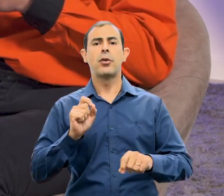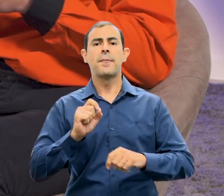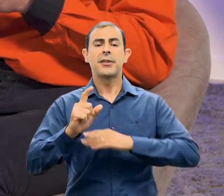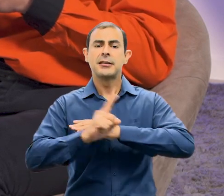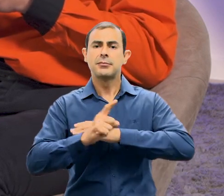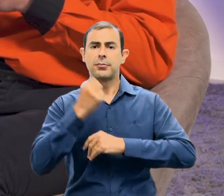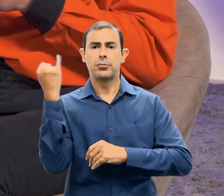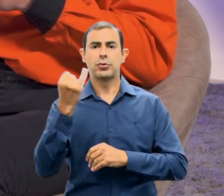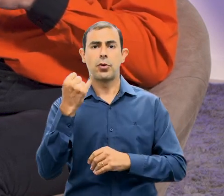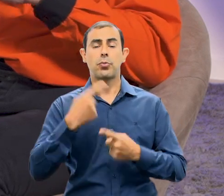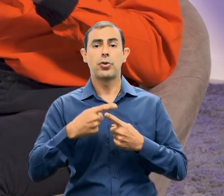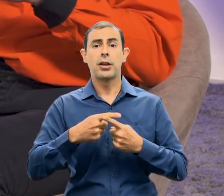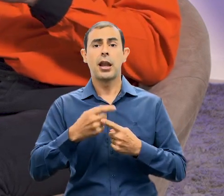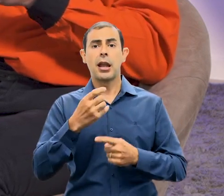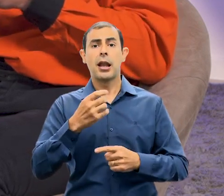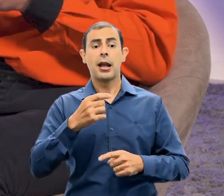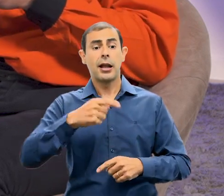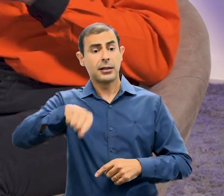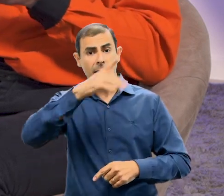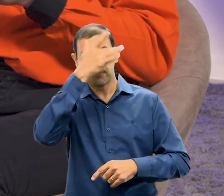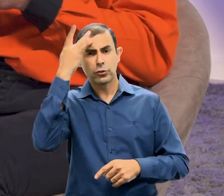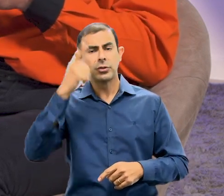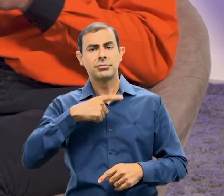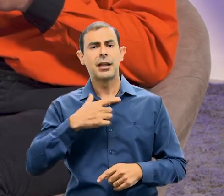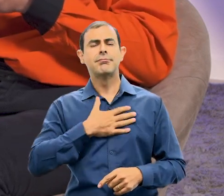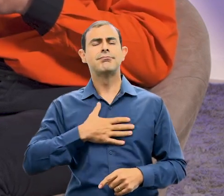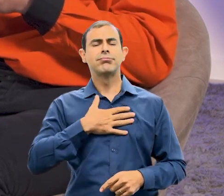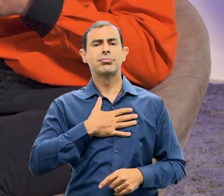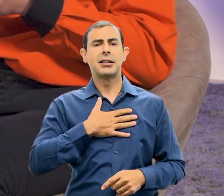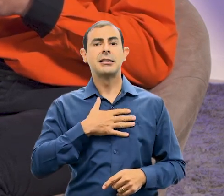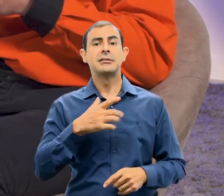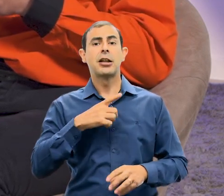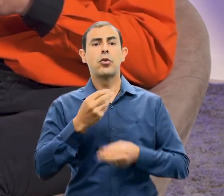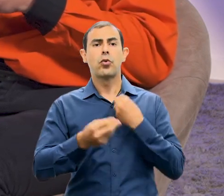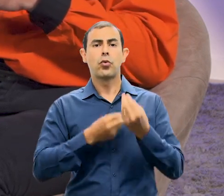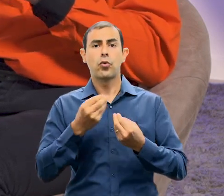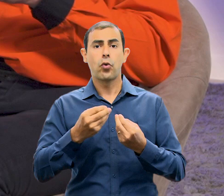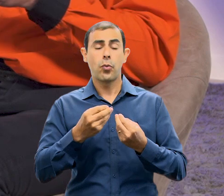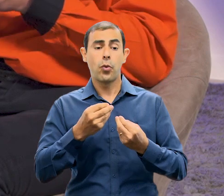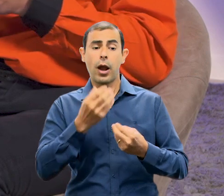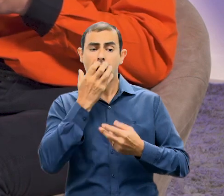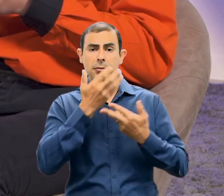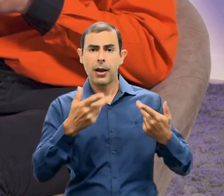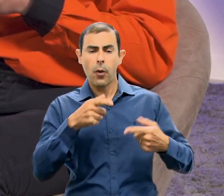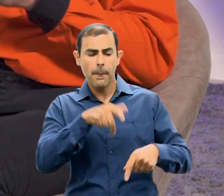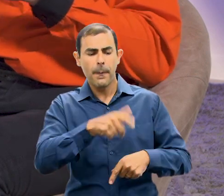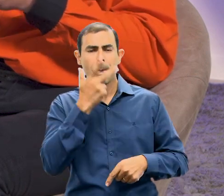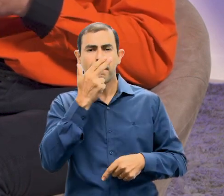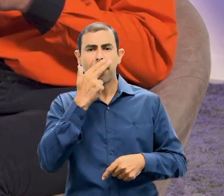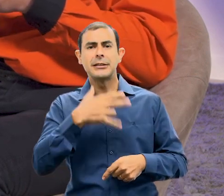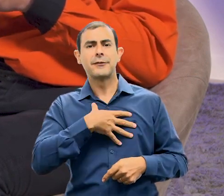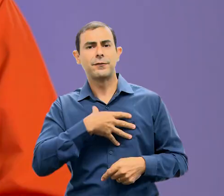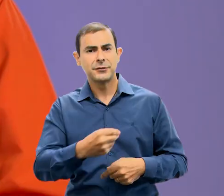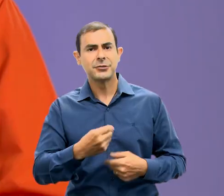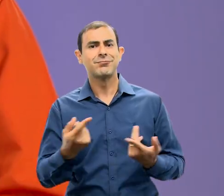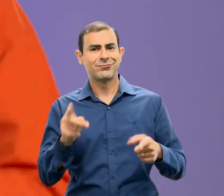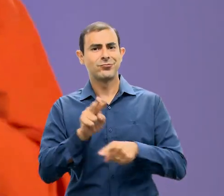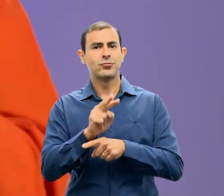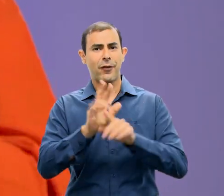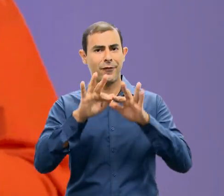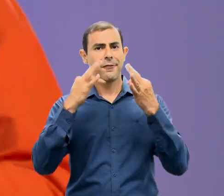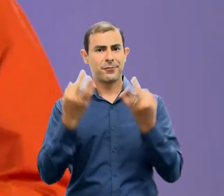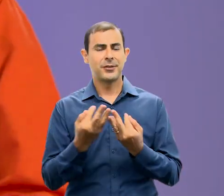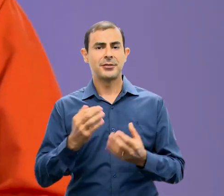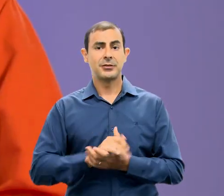gostam bastante de animais. Muitos têm os animais como verdadeiros membros da família. Então é importante que o poder público tenha uma atenção